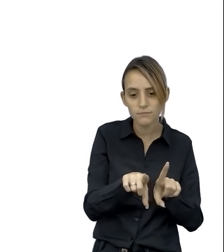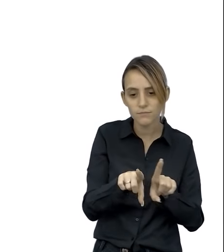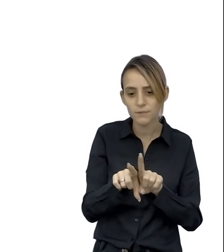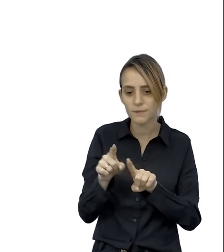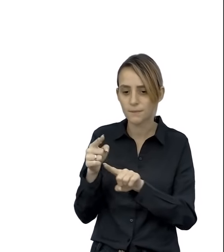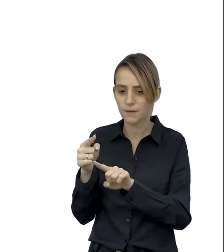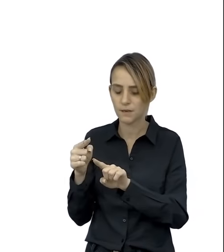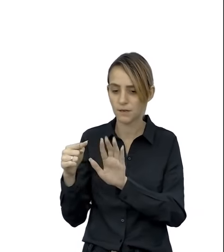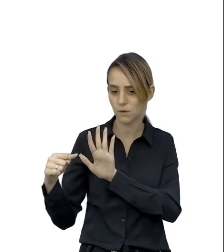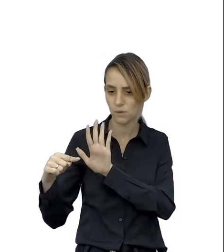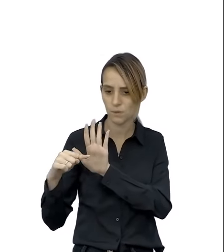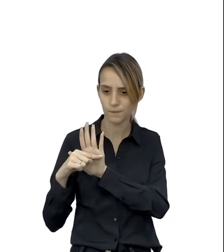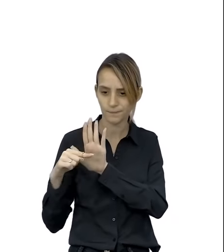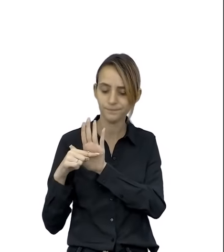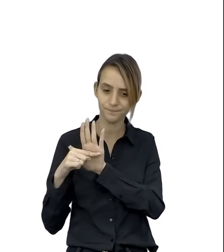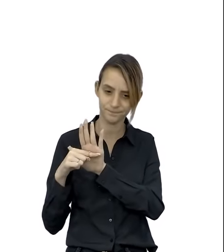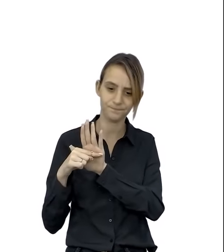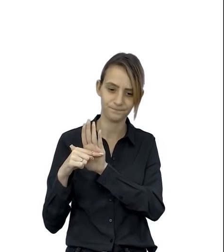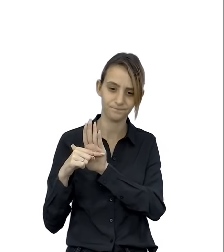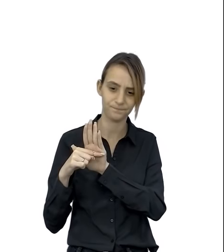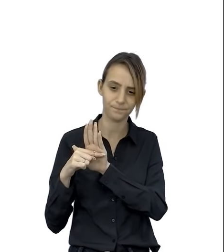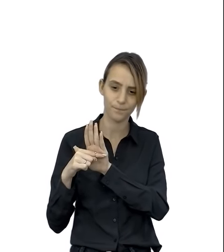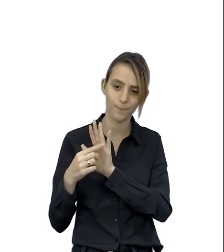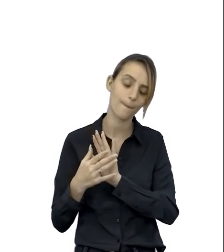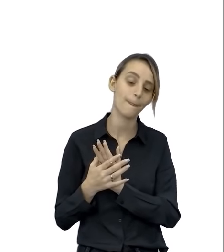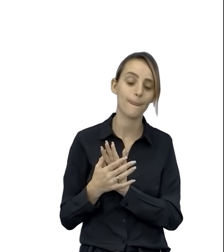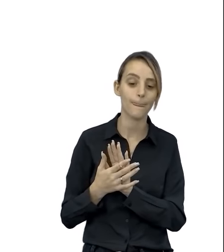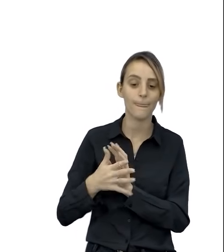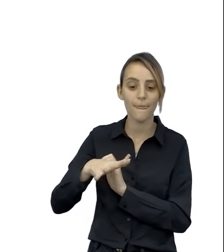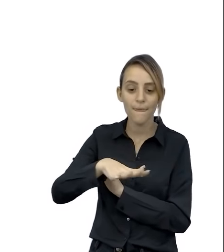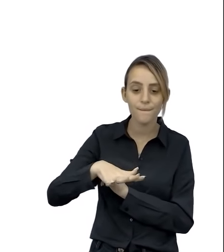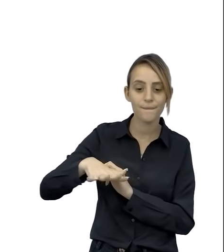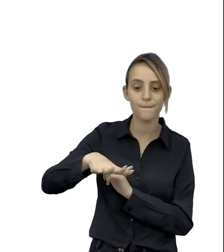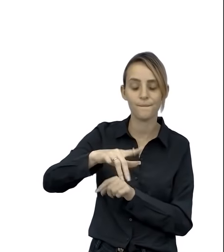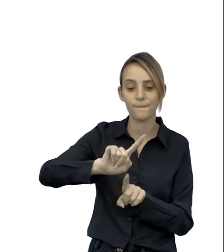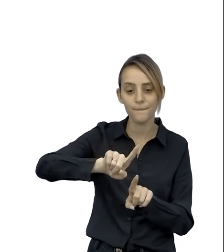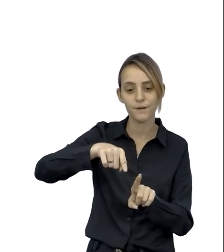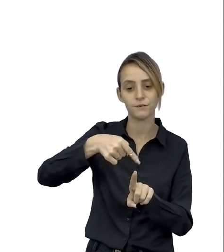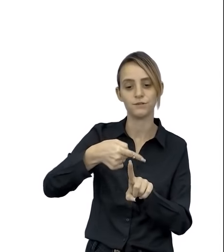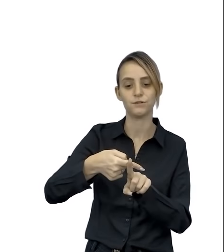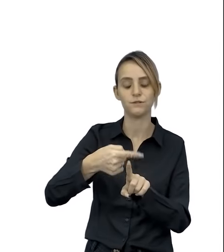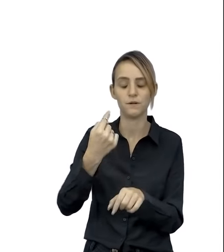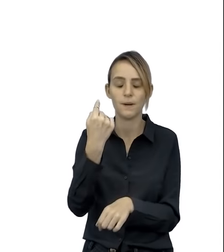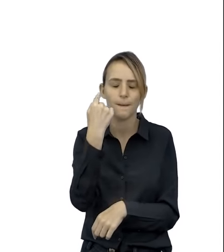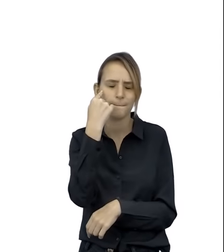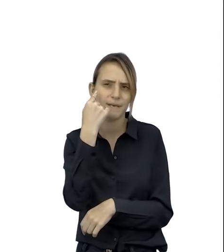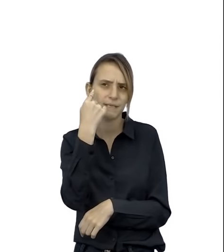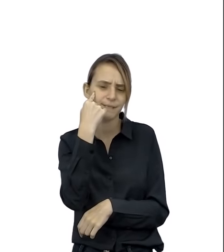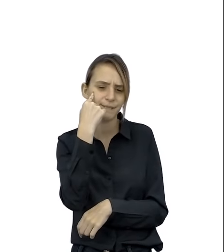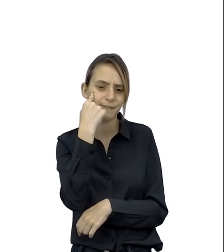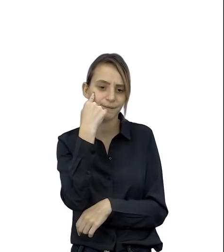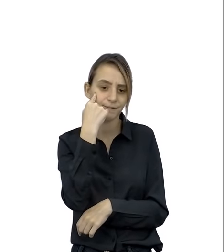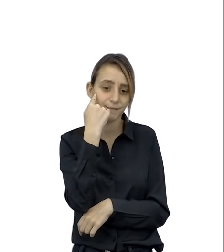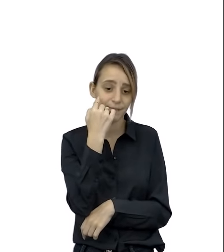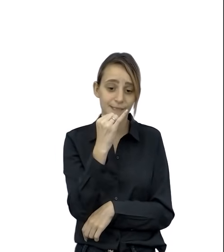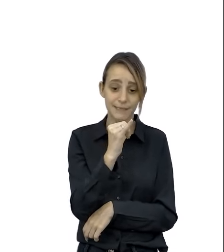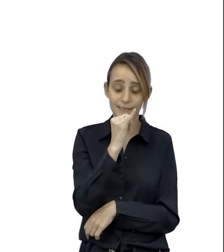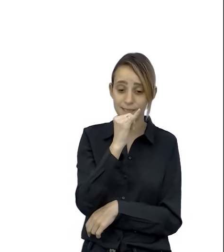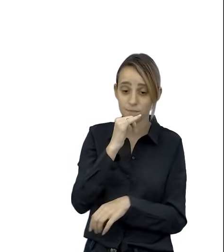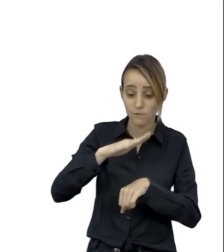multiplicativas e de subtração, ou seja, o campo aditivo. Pensando, a gente não